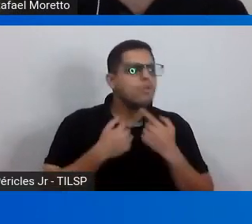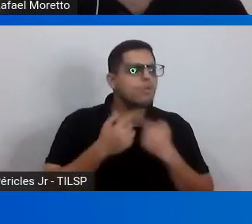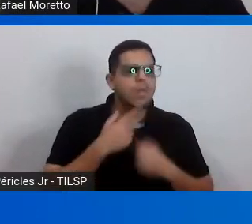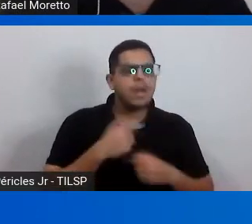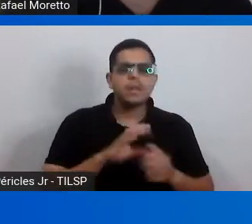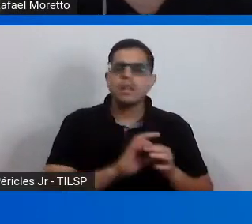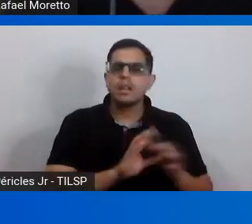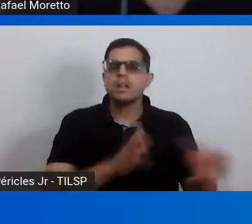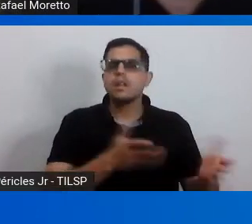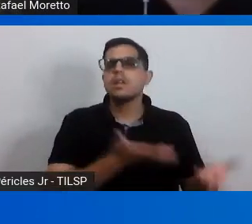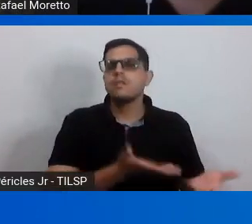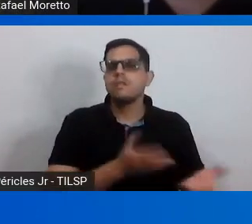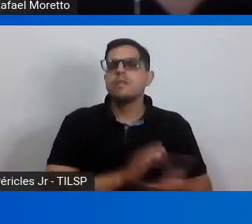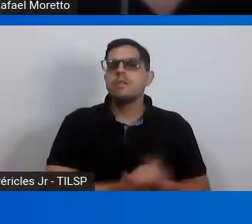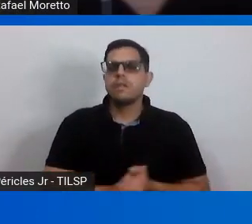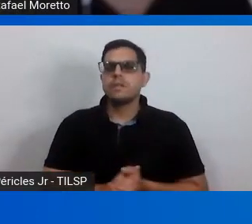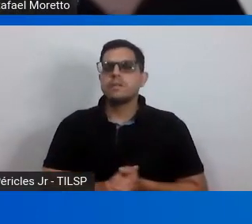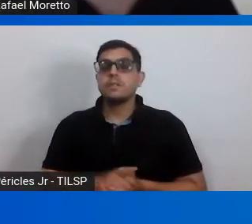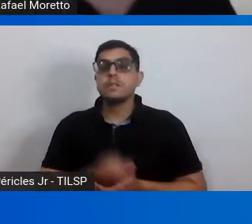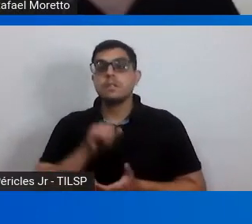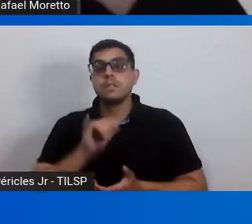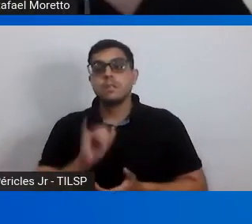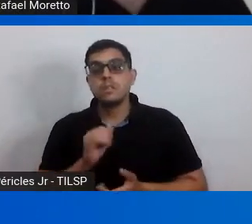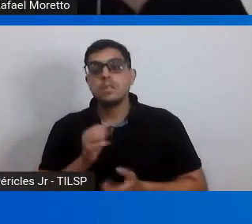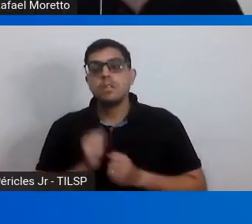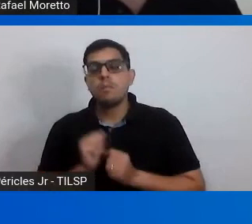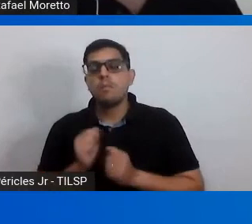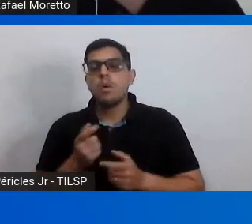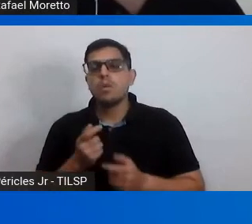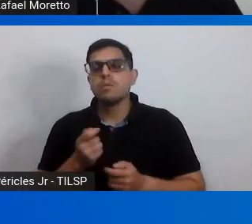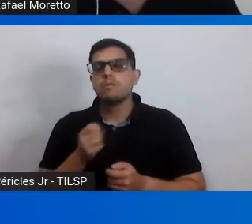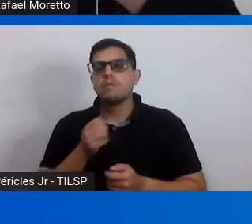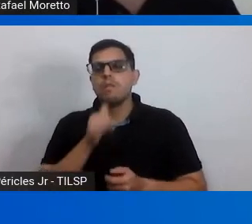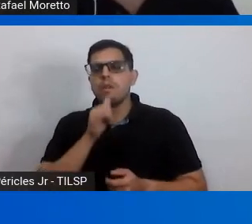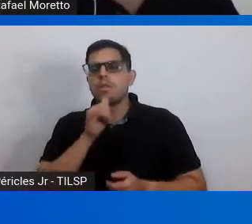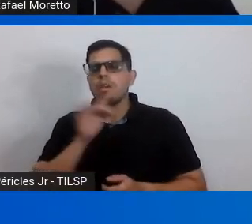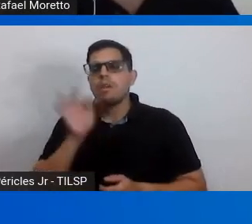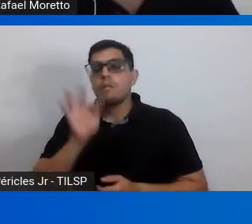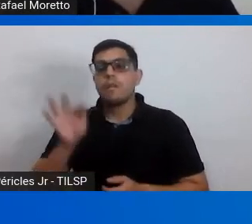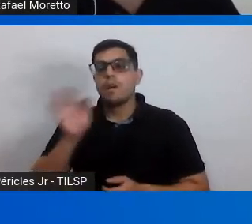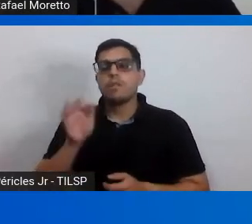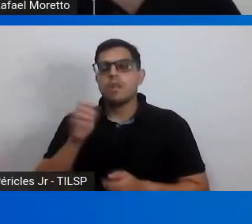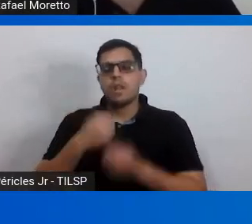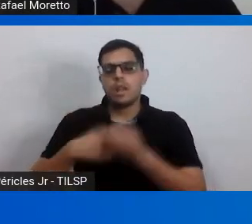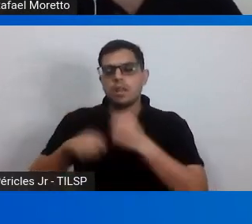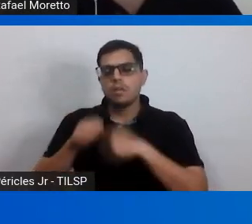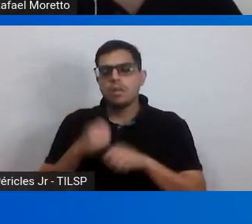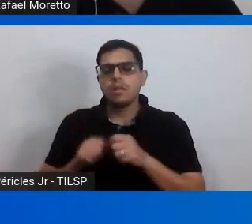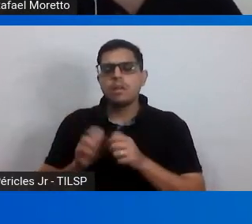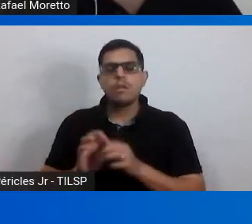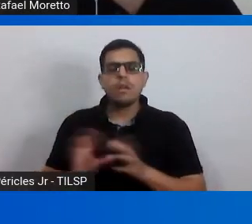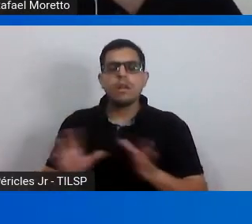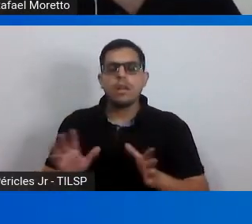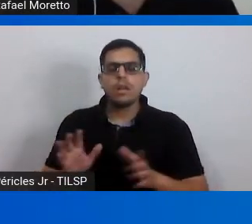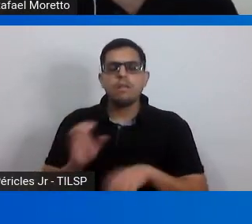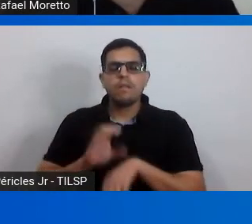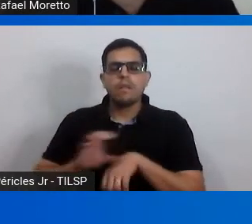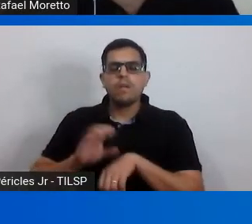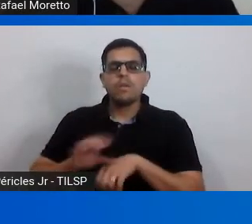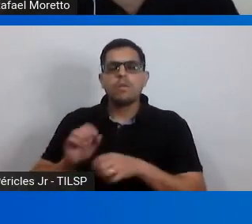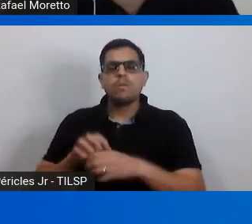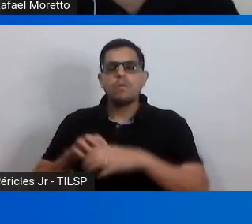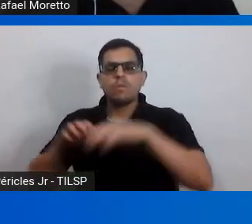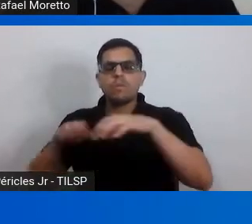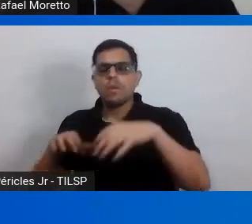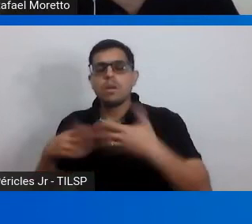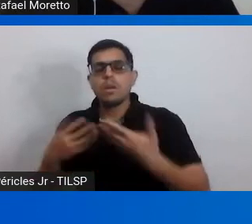trabalhar com ele presencialmente com 30 com 40 com 20 ou com 70 Então essa tua análise é fundamental mas